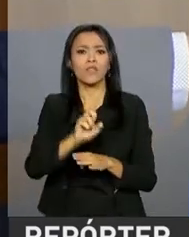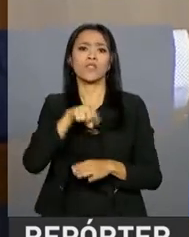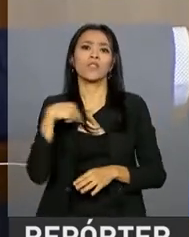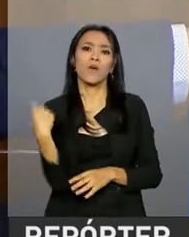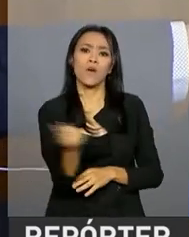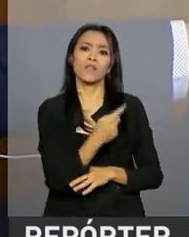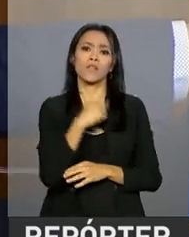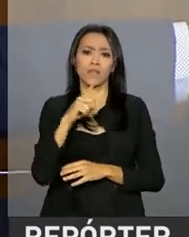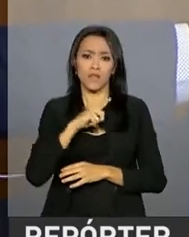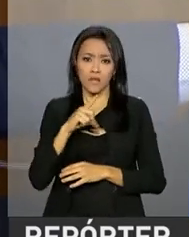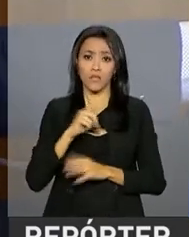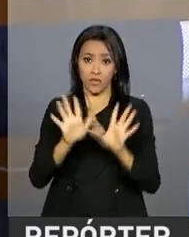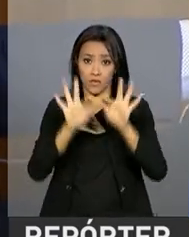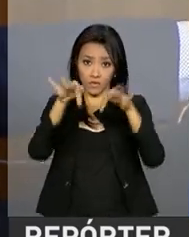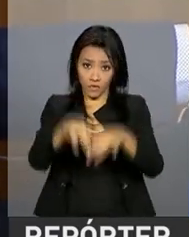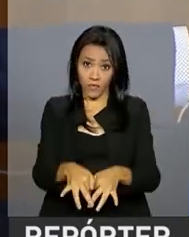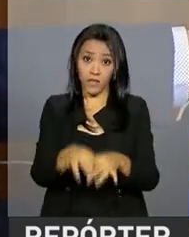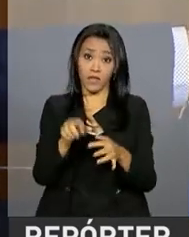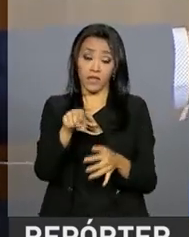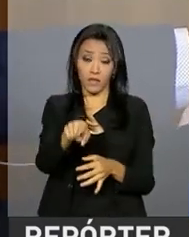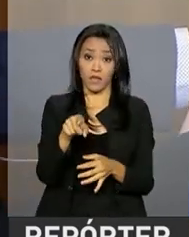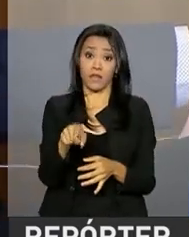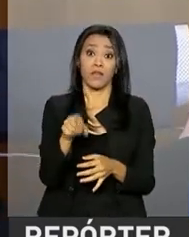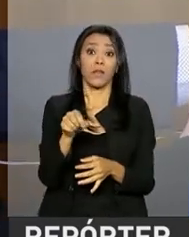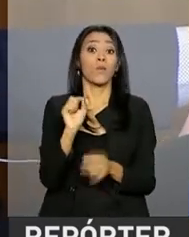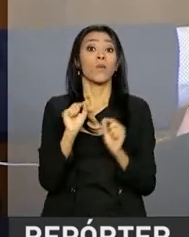no final desse processo tudo